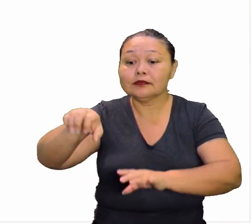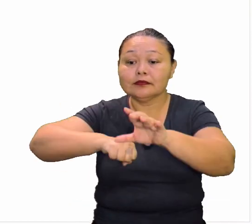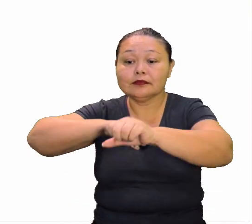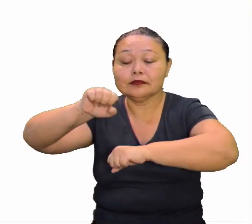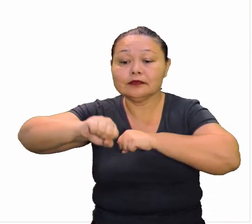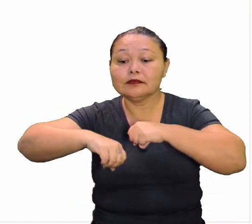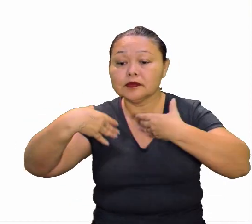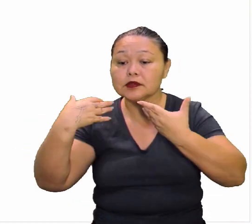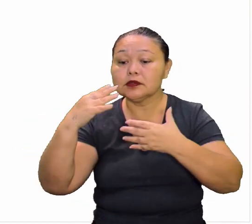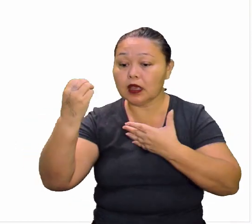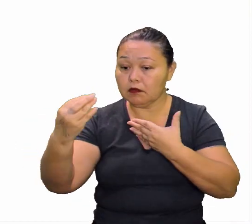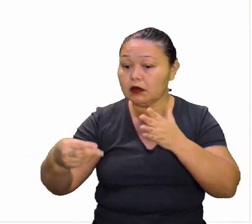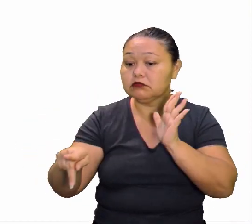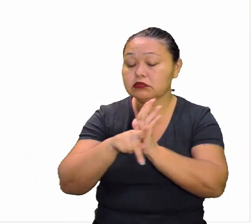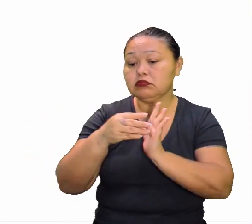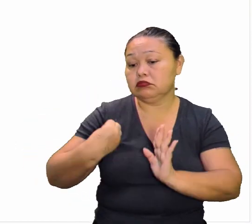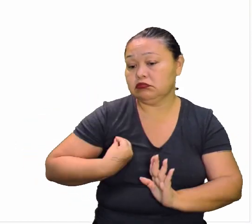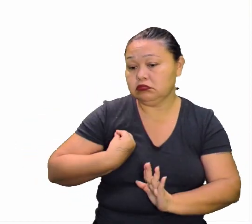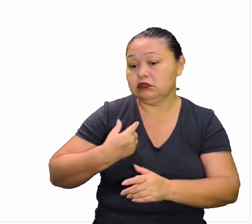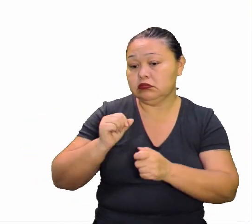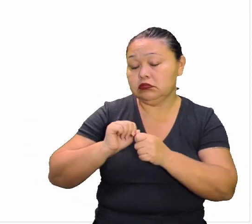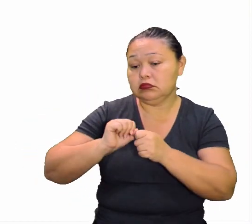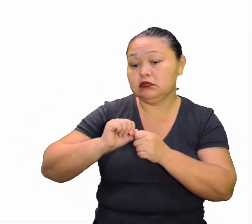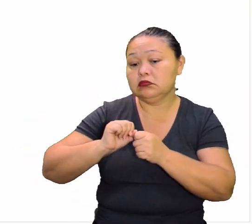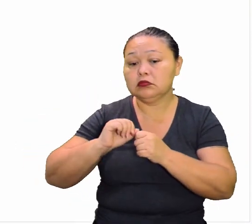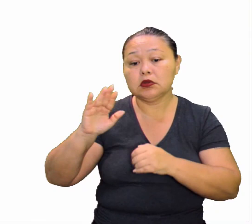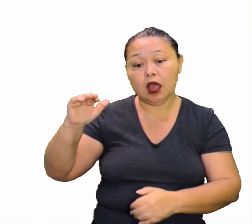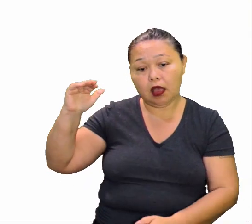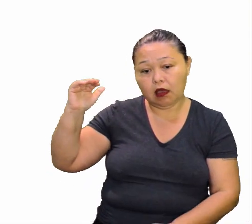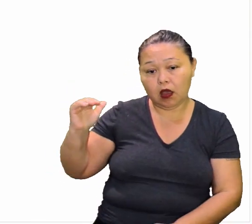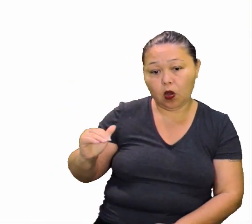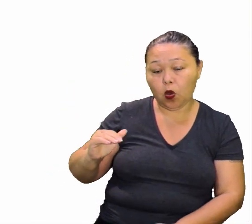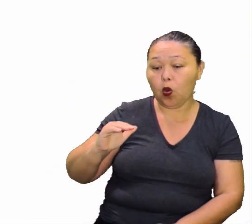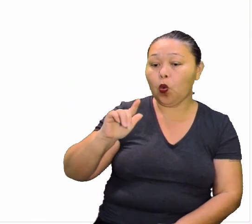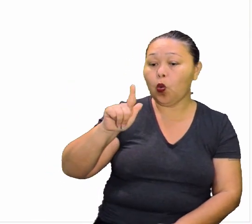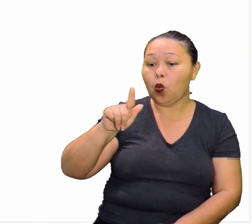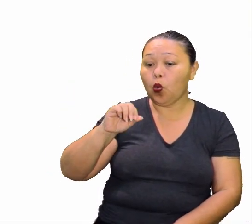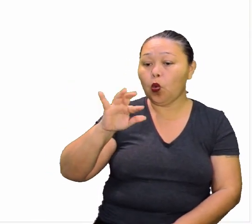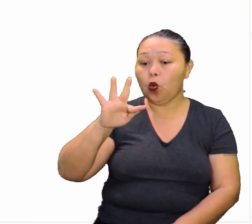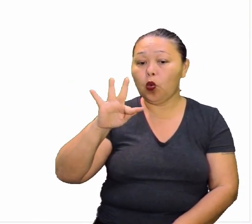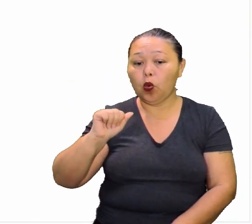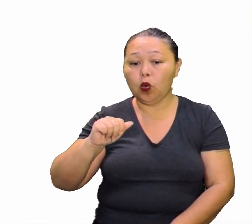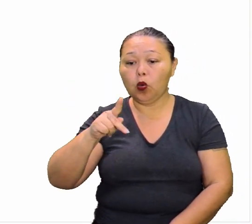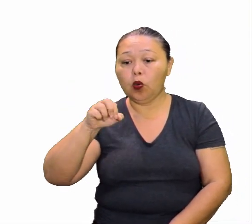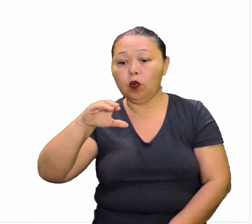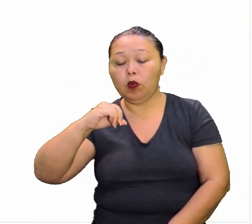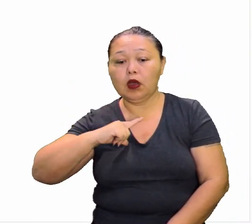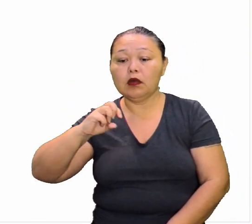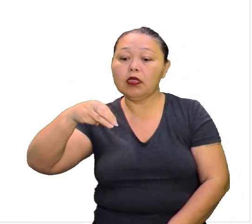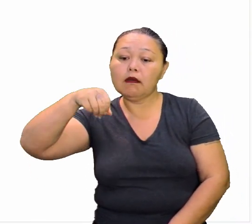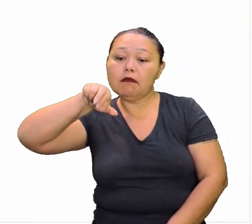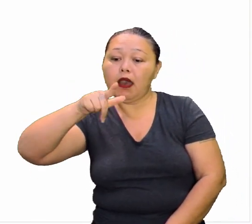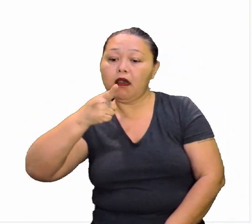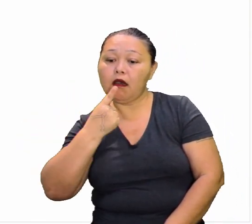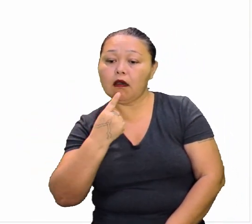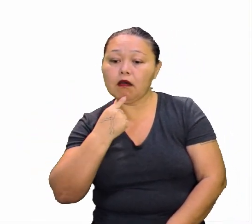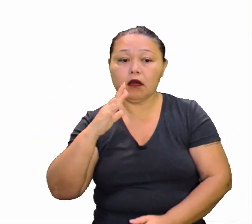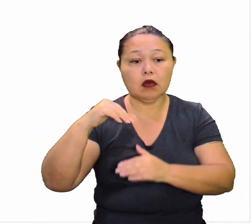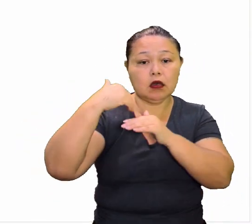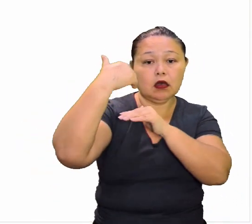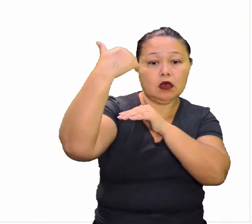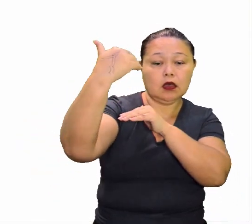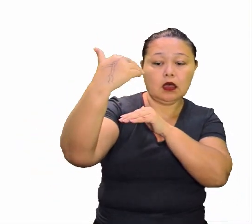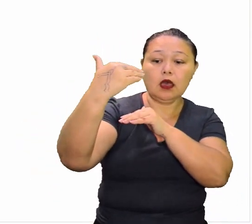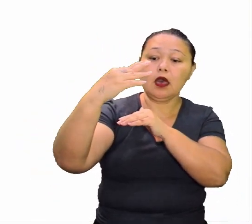seu sustento. Abaixo tem o Golfo Pérsico, eu tenho o Mar Vermelho, o Mar Cáspio